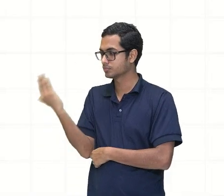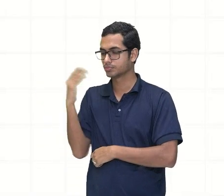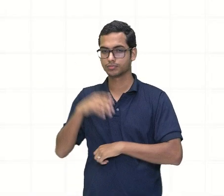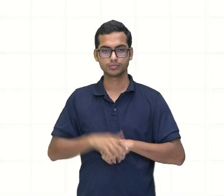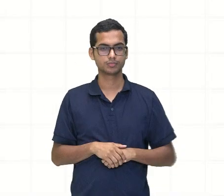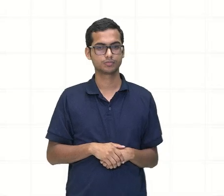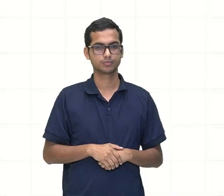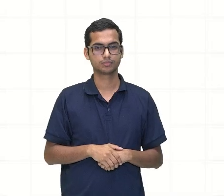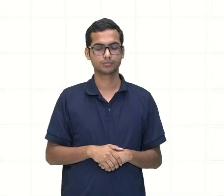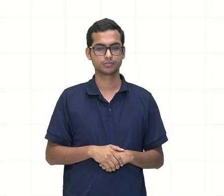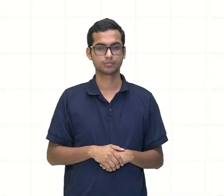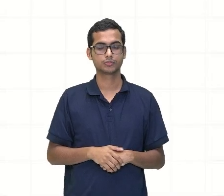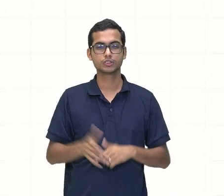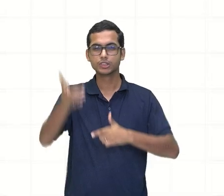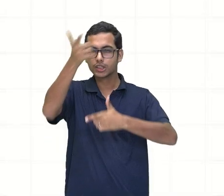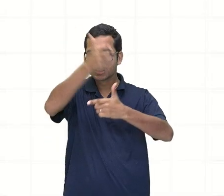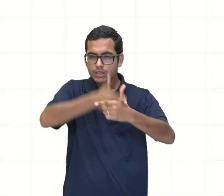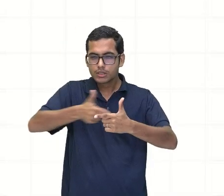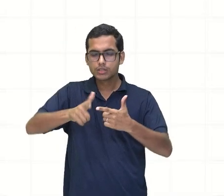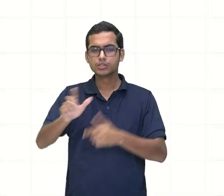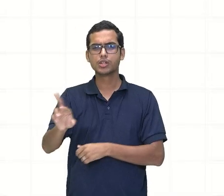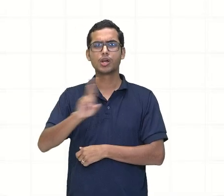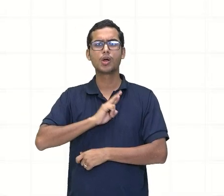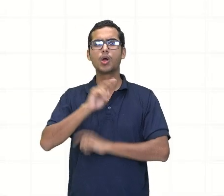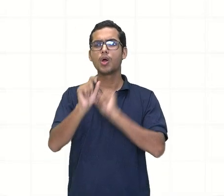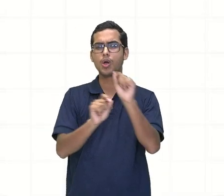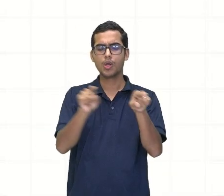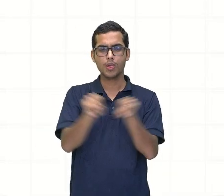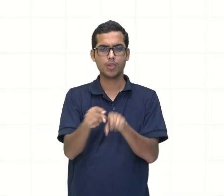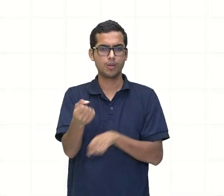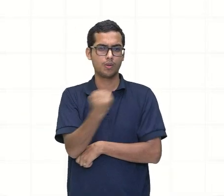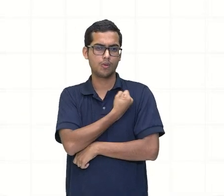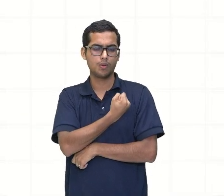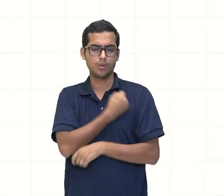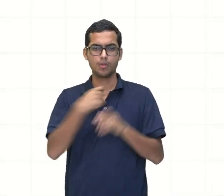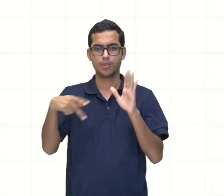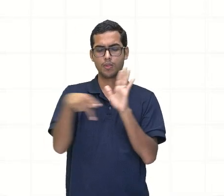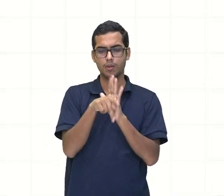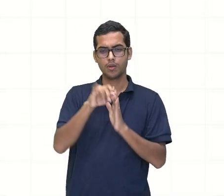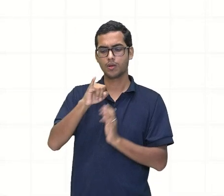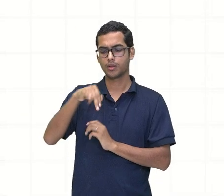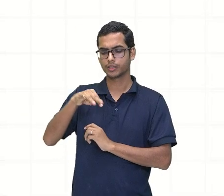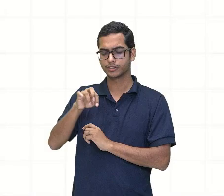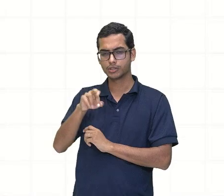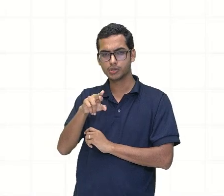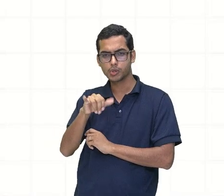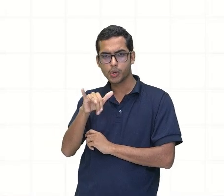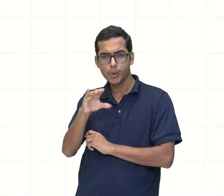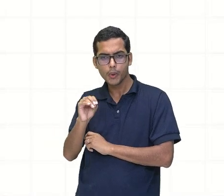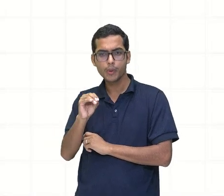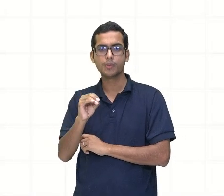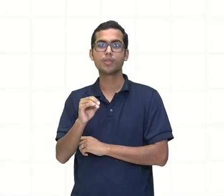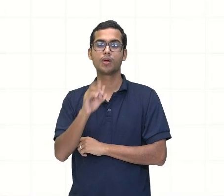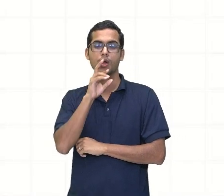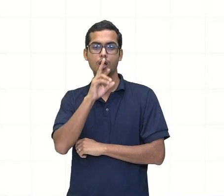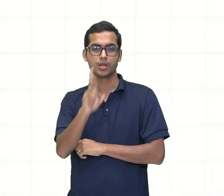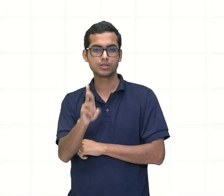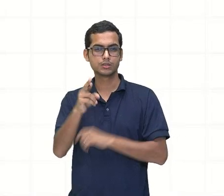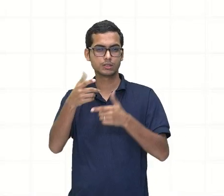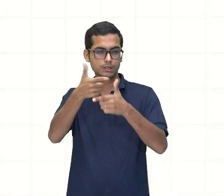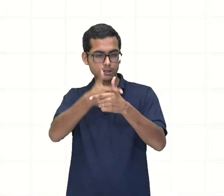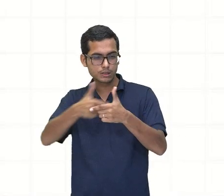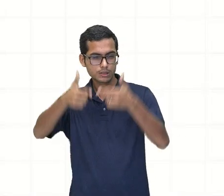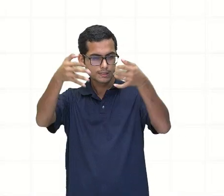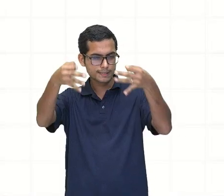tem como resultado um número inteiro, ou seja, a divisão é exata. Tá bom? Então, a